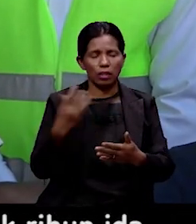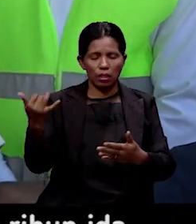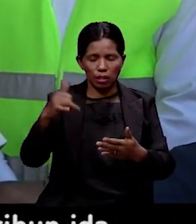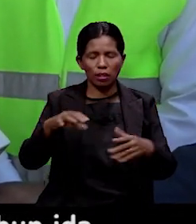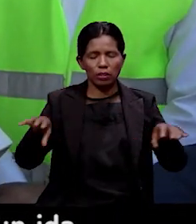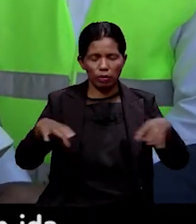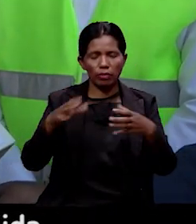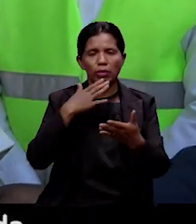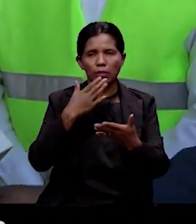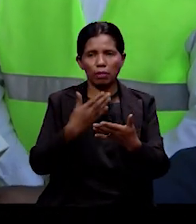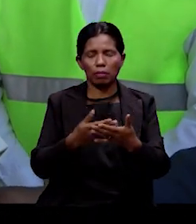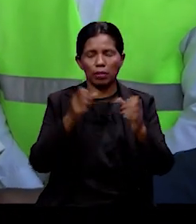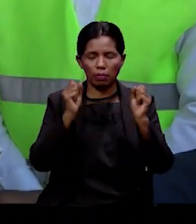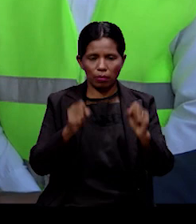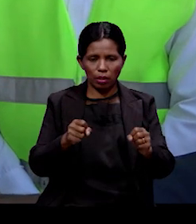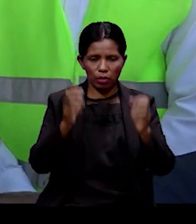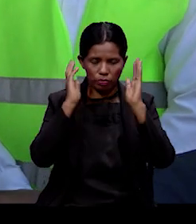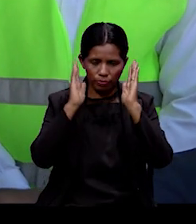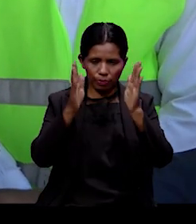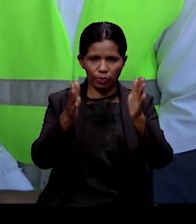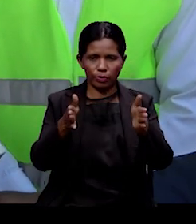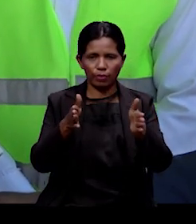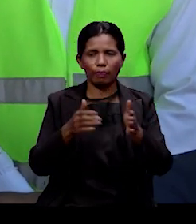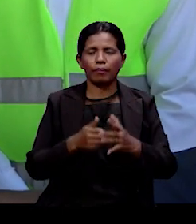porém concentra mais de